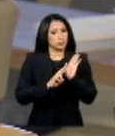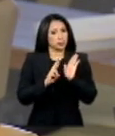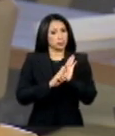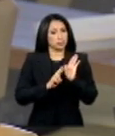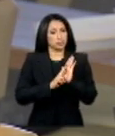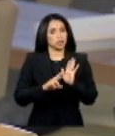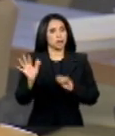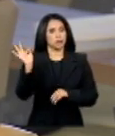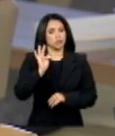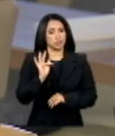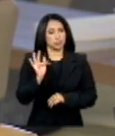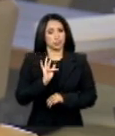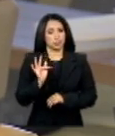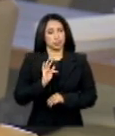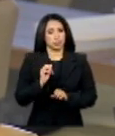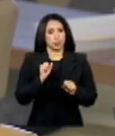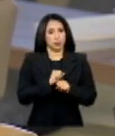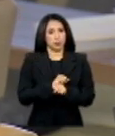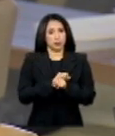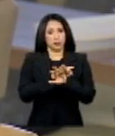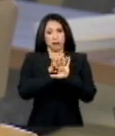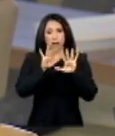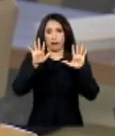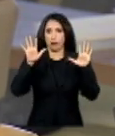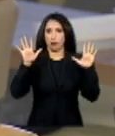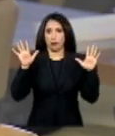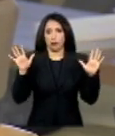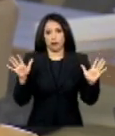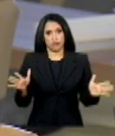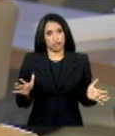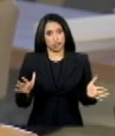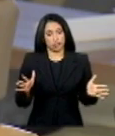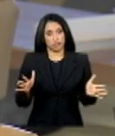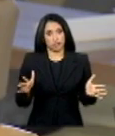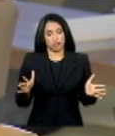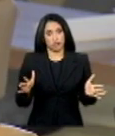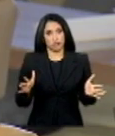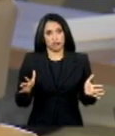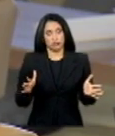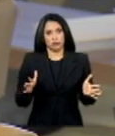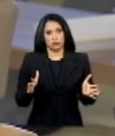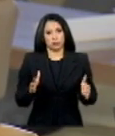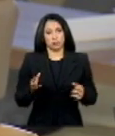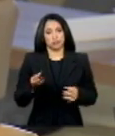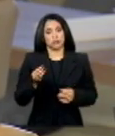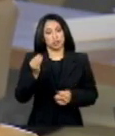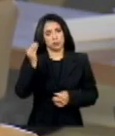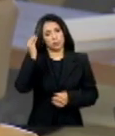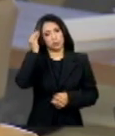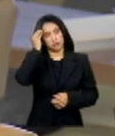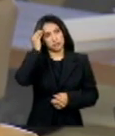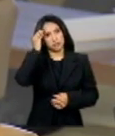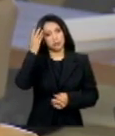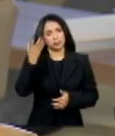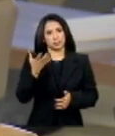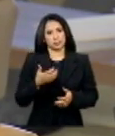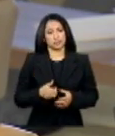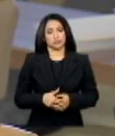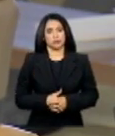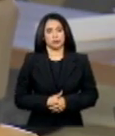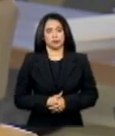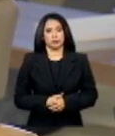com tamanha nitidez uma espécie de clipe o stay tango como se